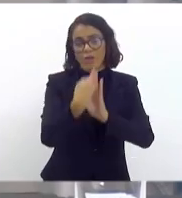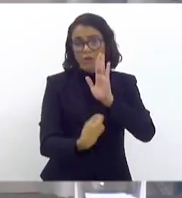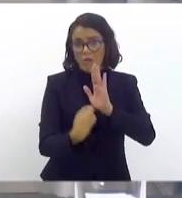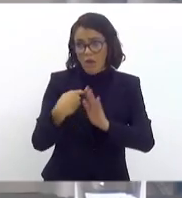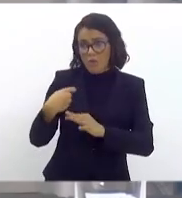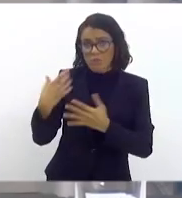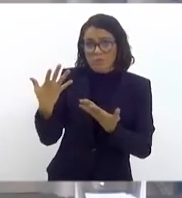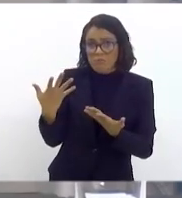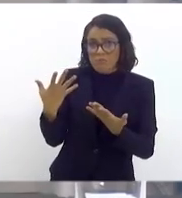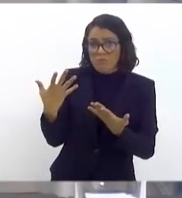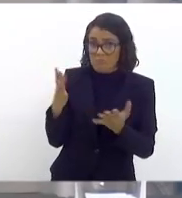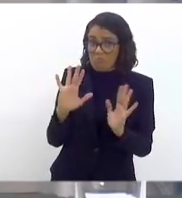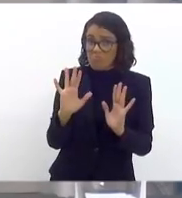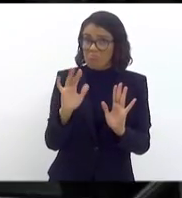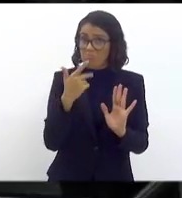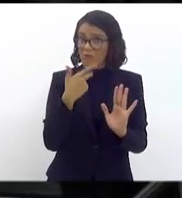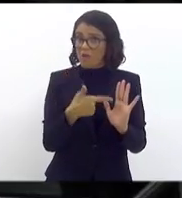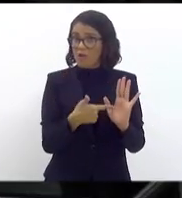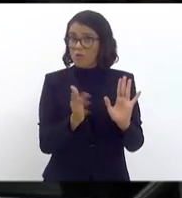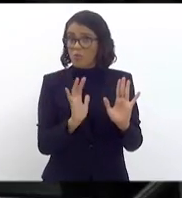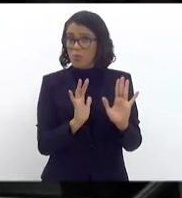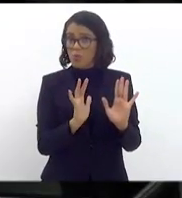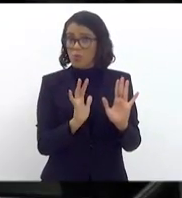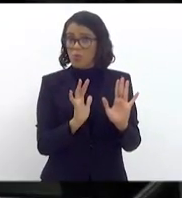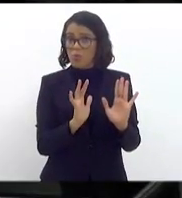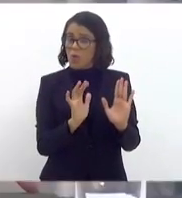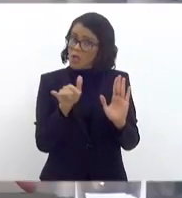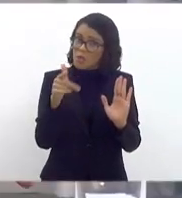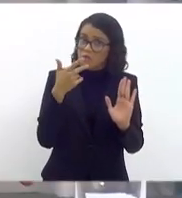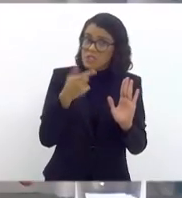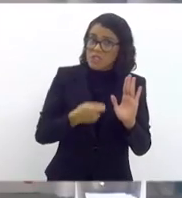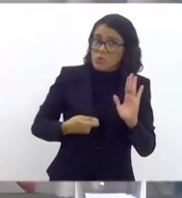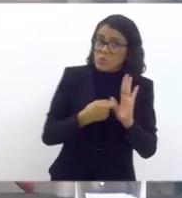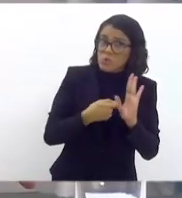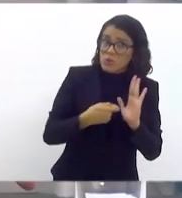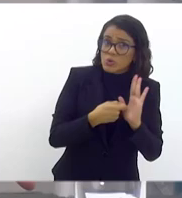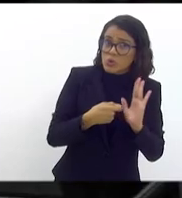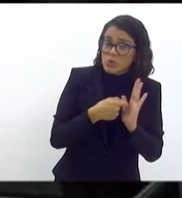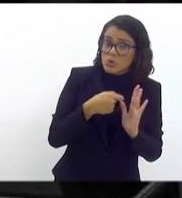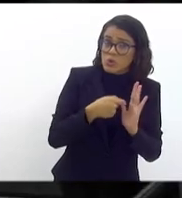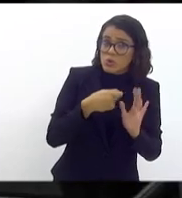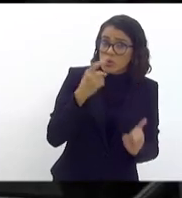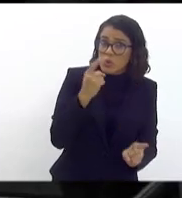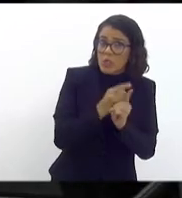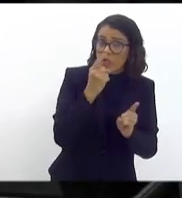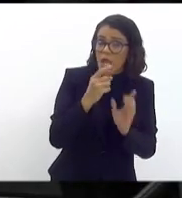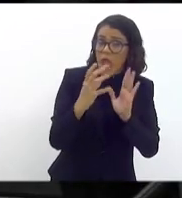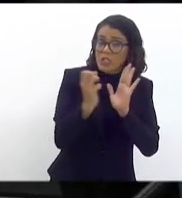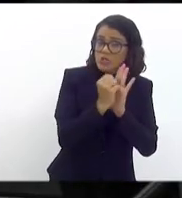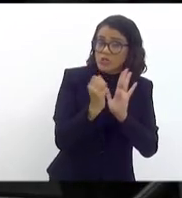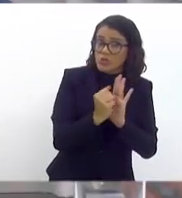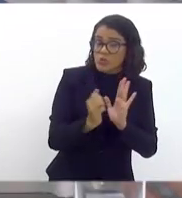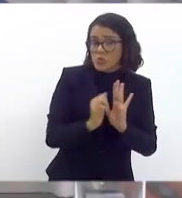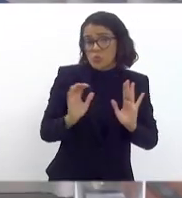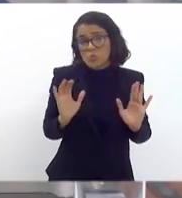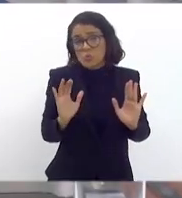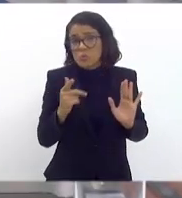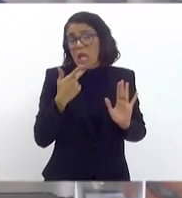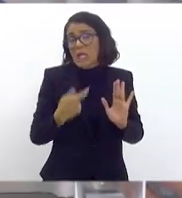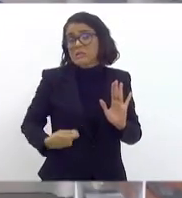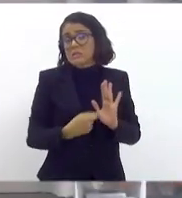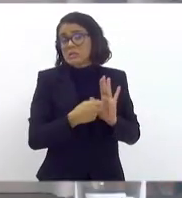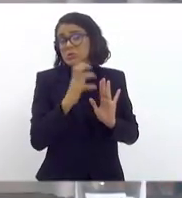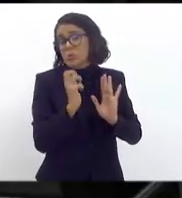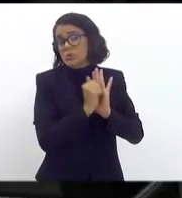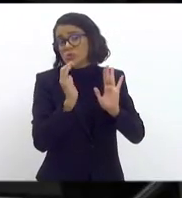doutor? Aqui vocês estão exigindo. Independe de registro. Aqui vocês estão exigindo o registro? Independe de registro, silêncio. Não, mas aqui vocês estão exigindo o registro